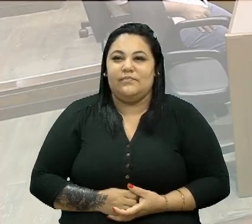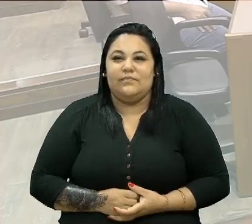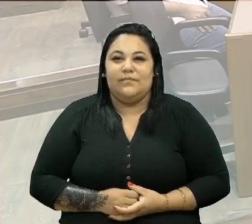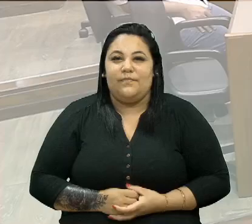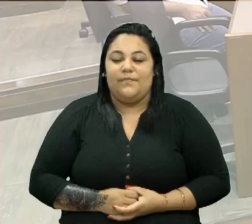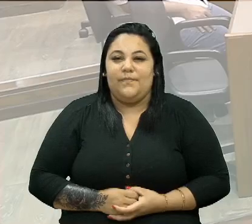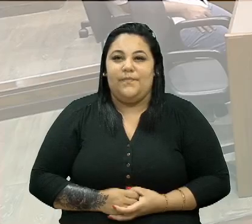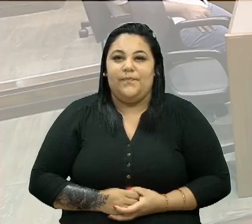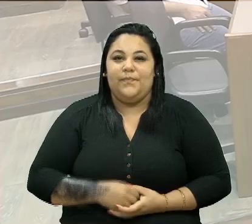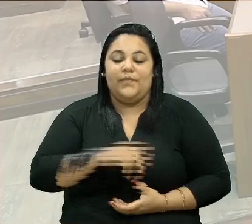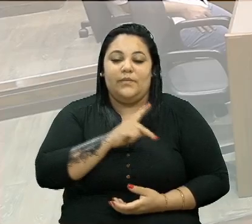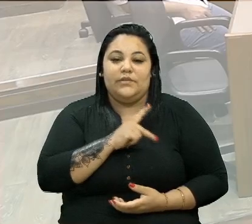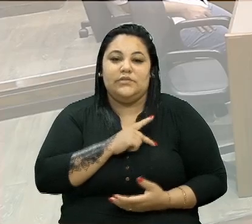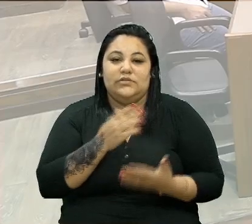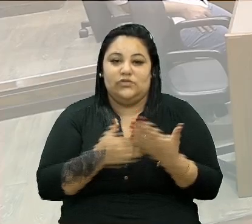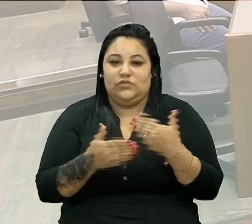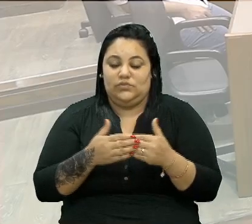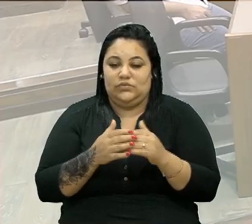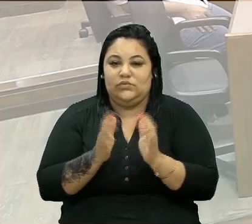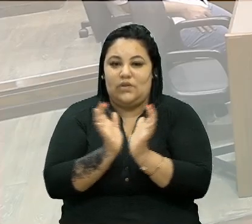Senhora presidente, caros colegas,